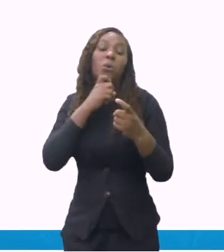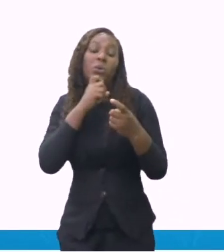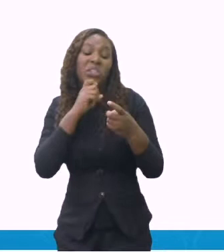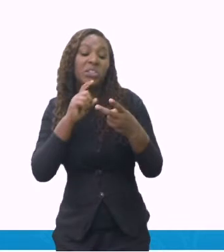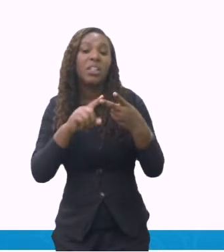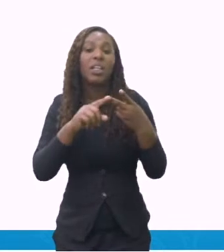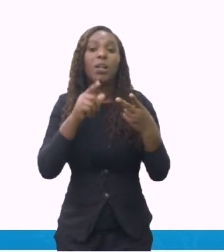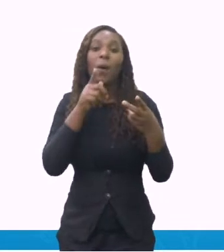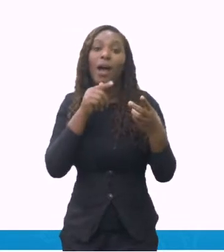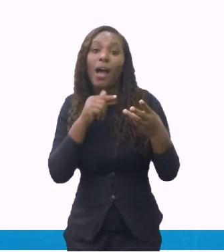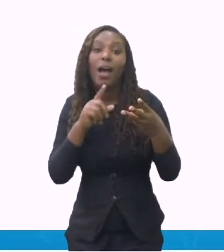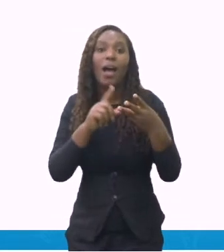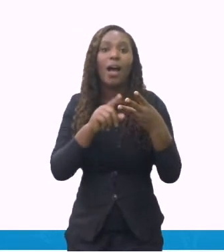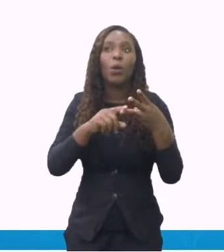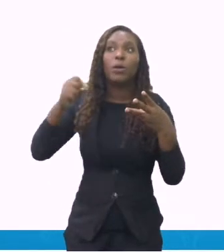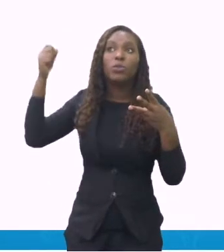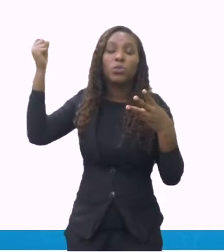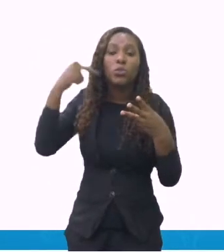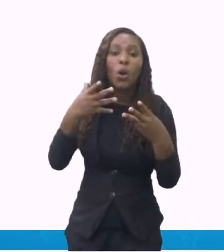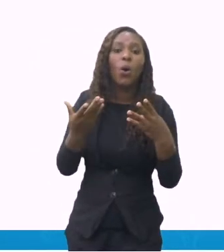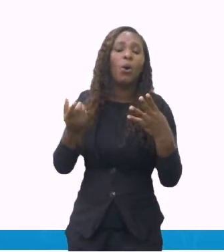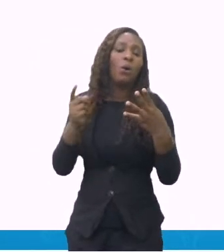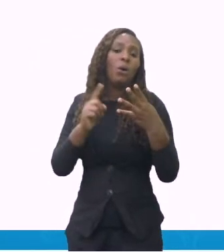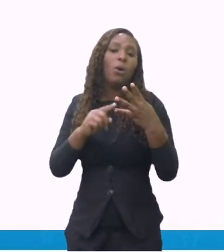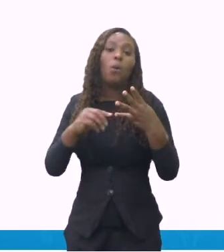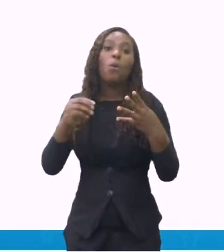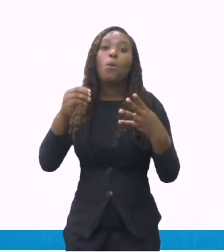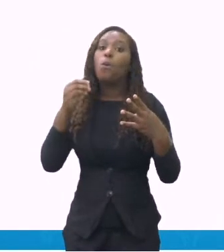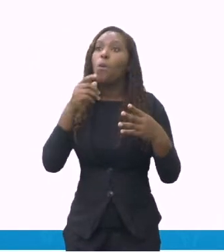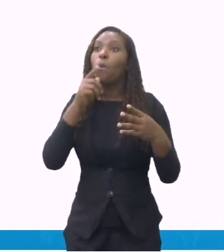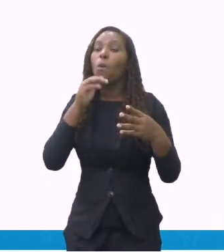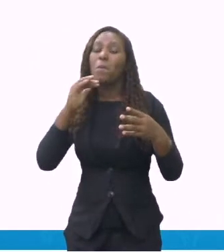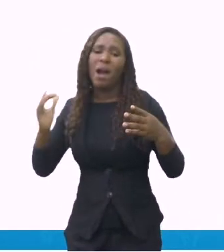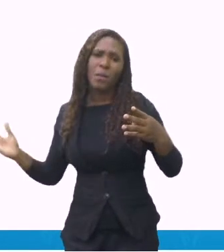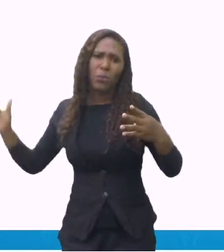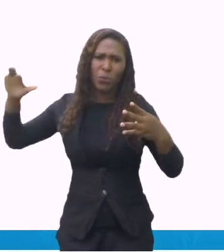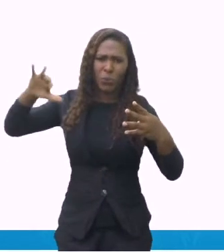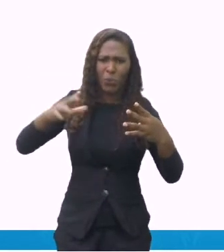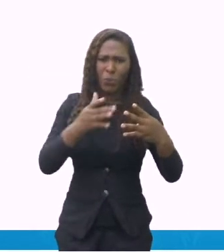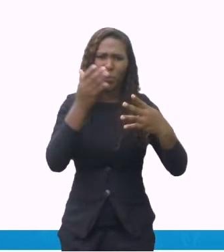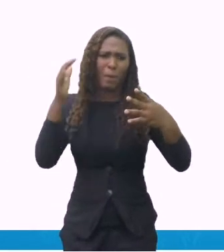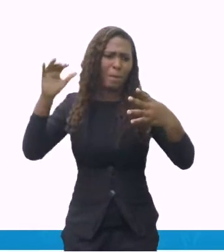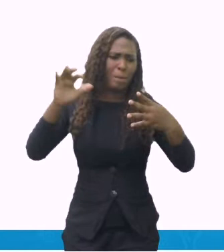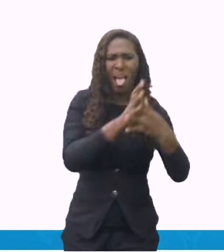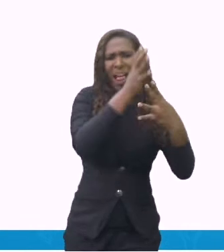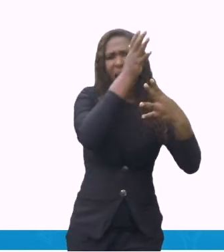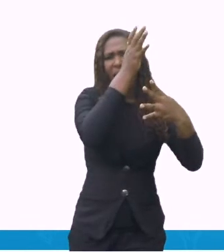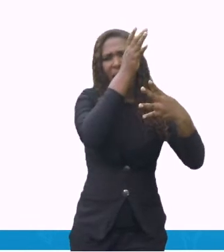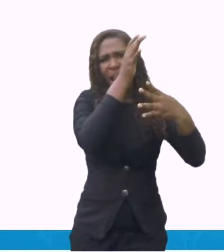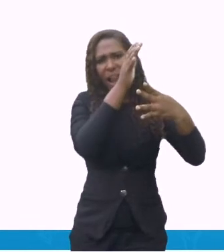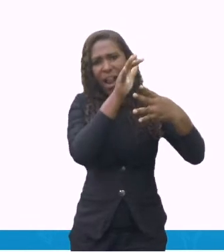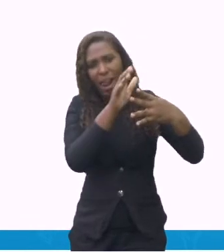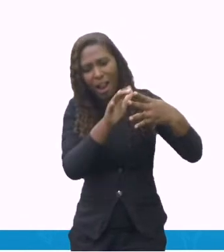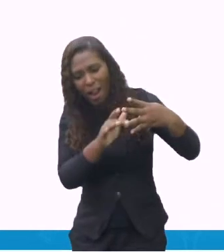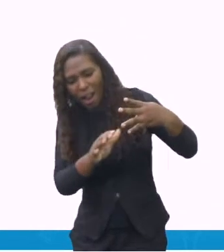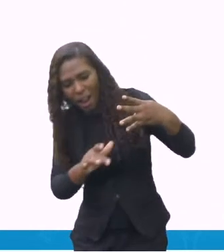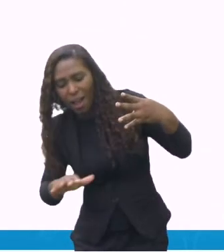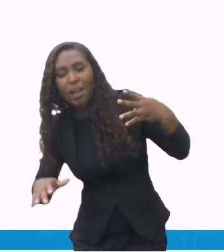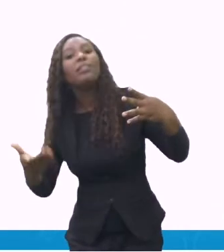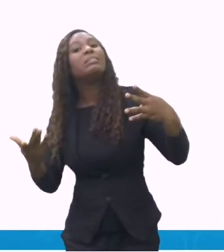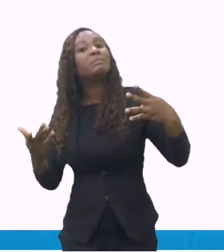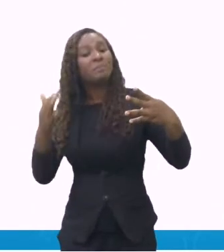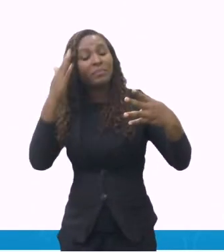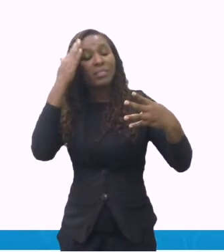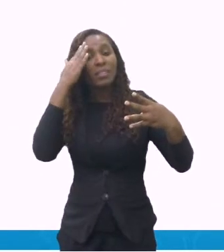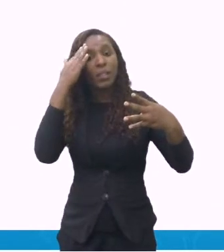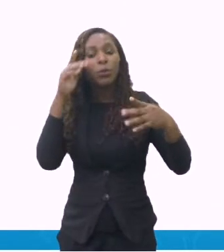ao mar, vai causando o seu desgaste. O vento, a partir desse desgaste, vai transportando